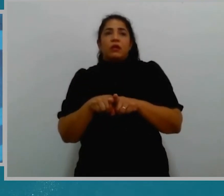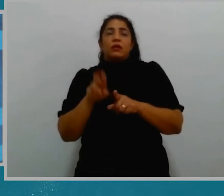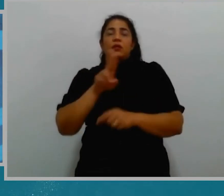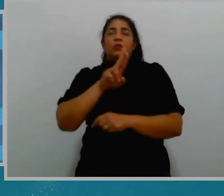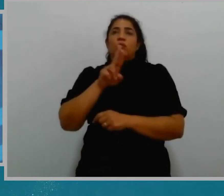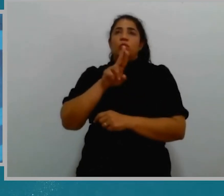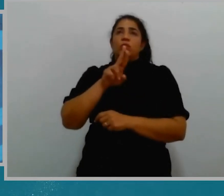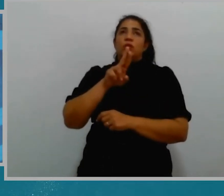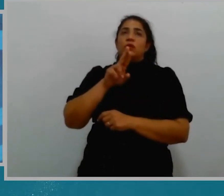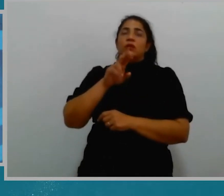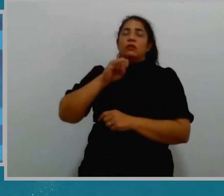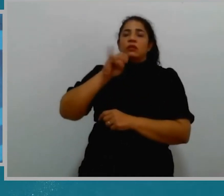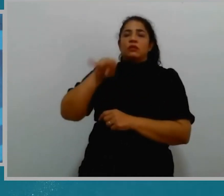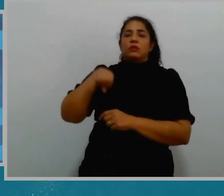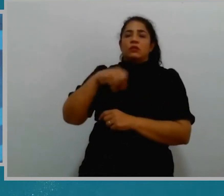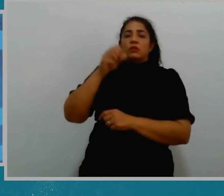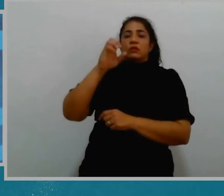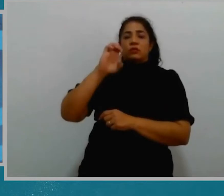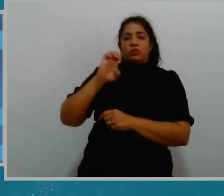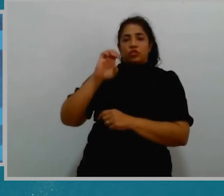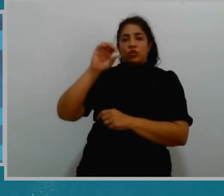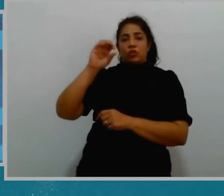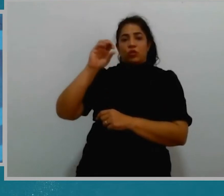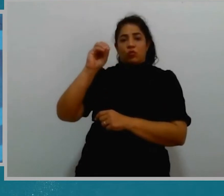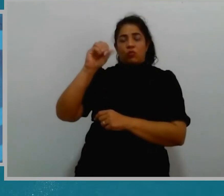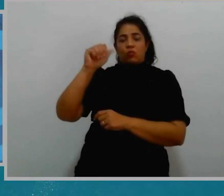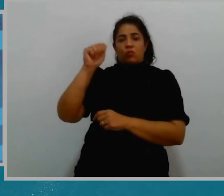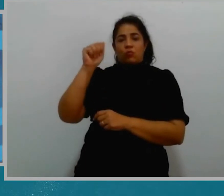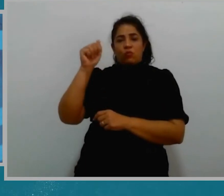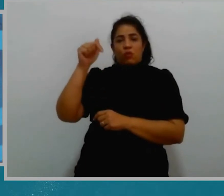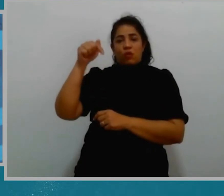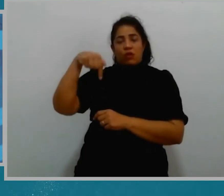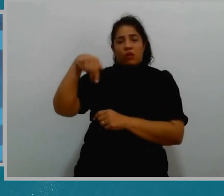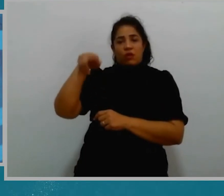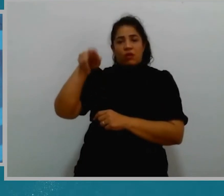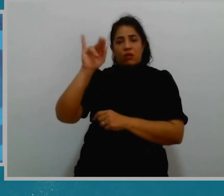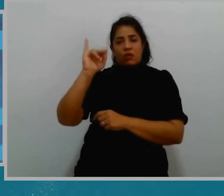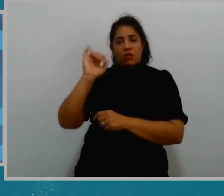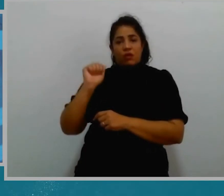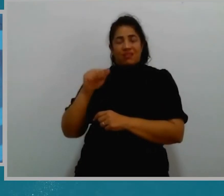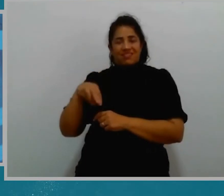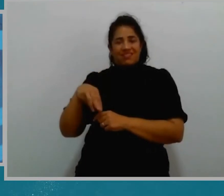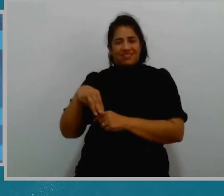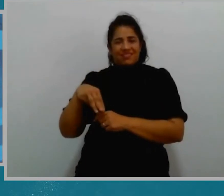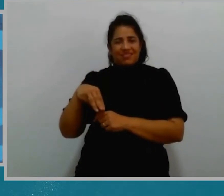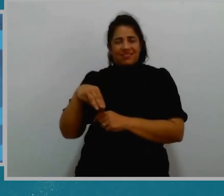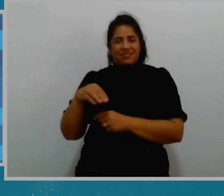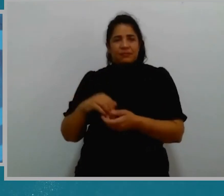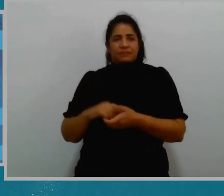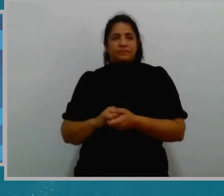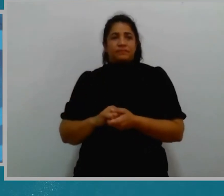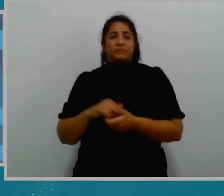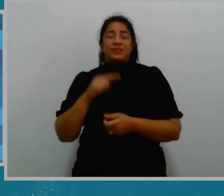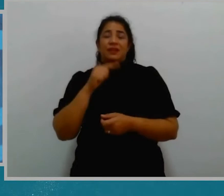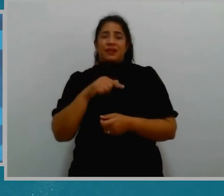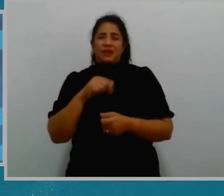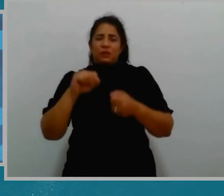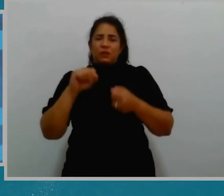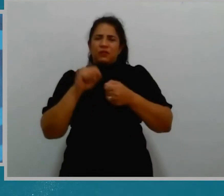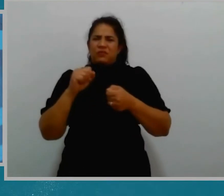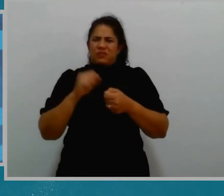tá? E Jeconias fez o que era mal perante o Senhor, já na época do